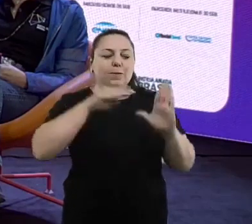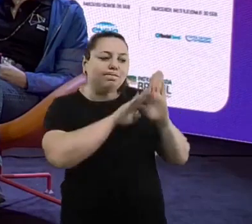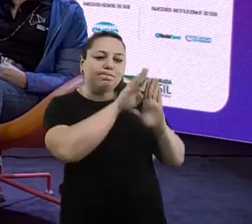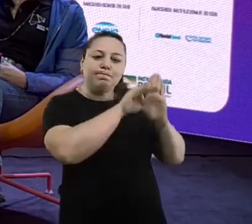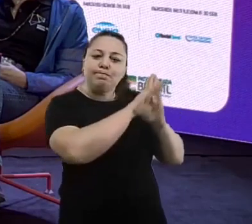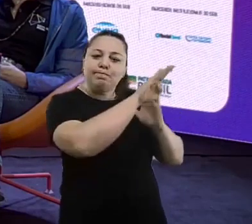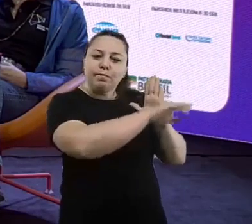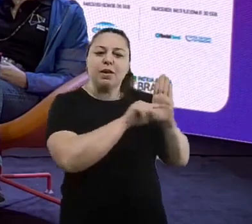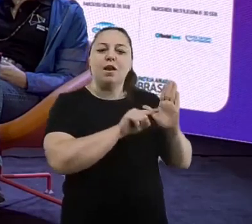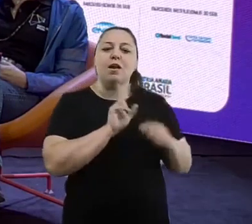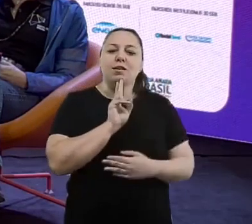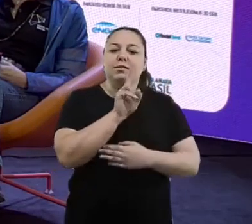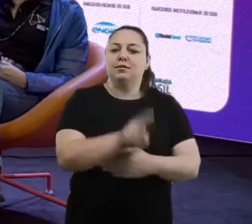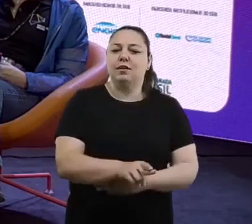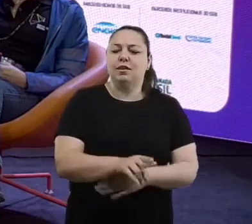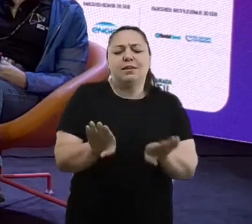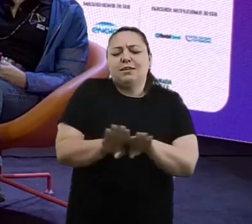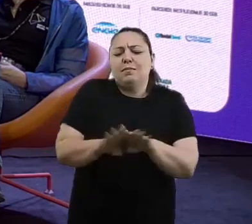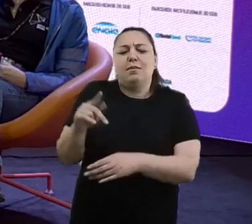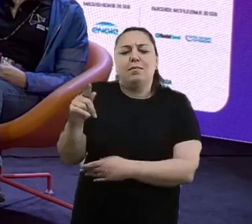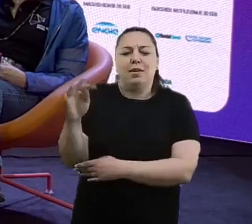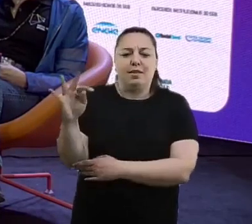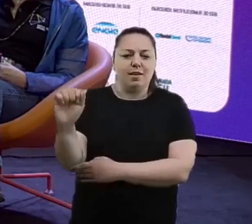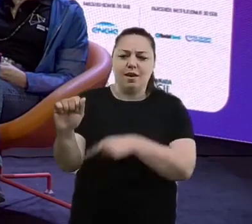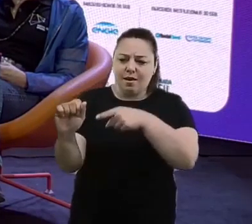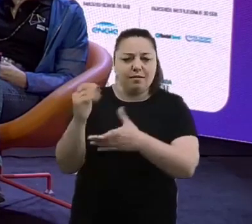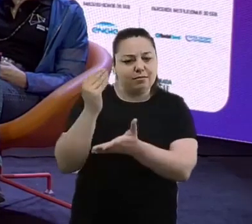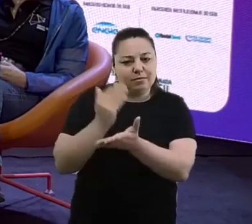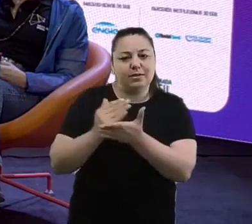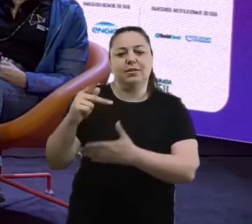os do PPA mesmo, começando pelos do PPA, né,